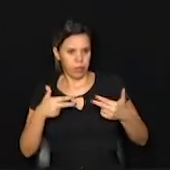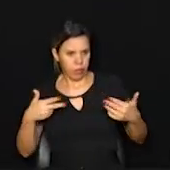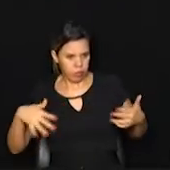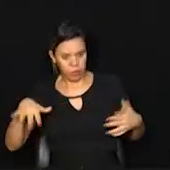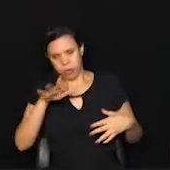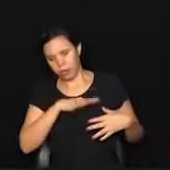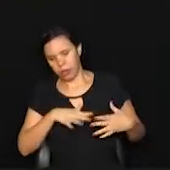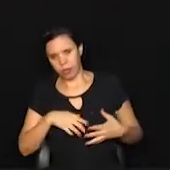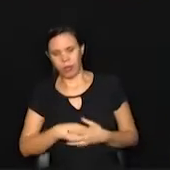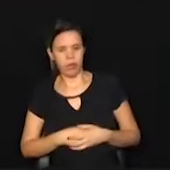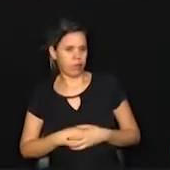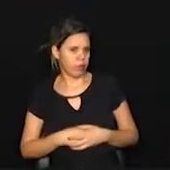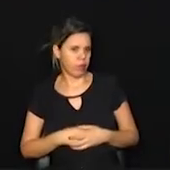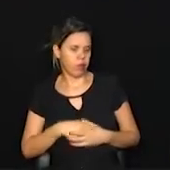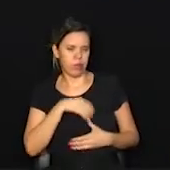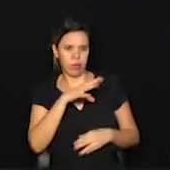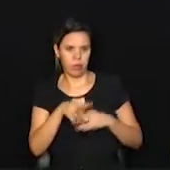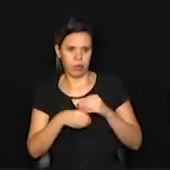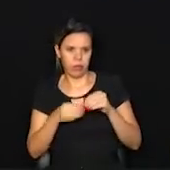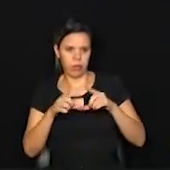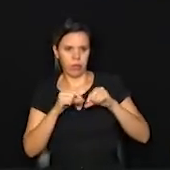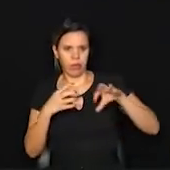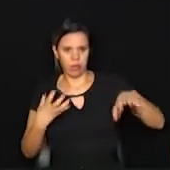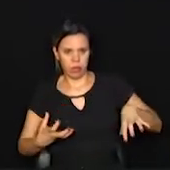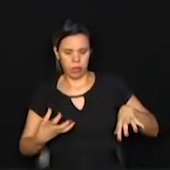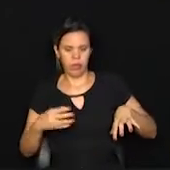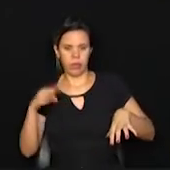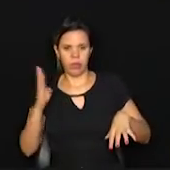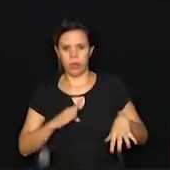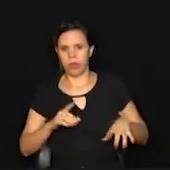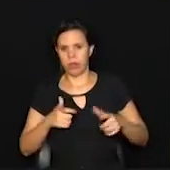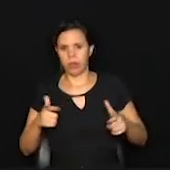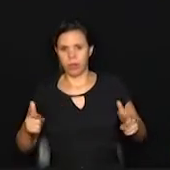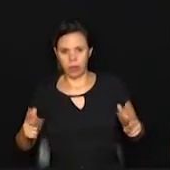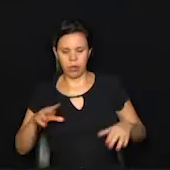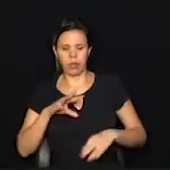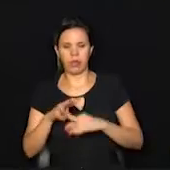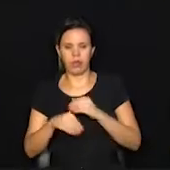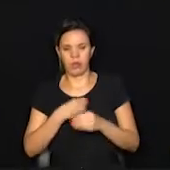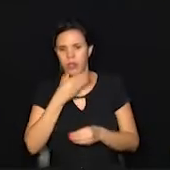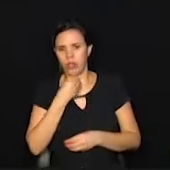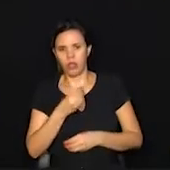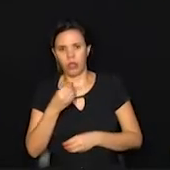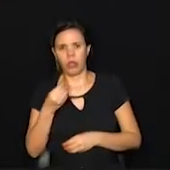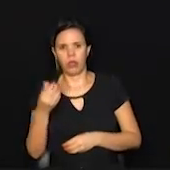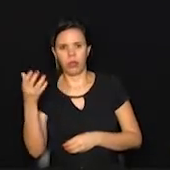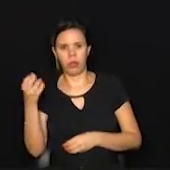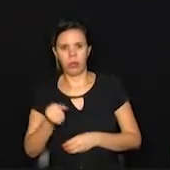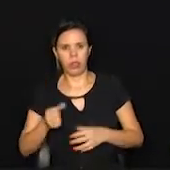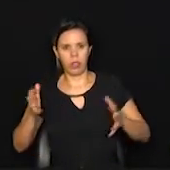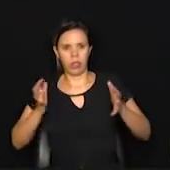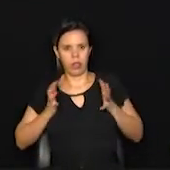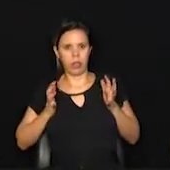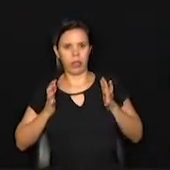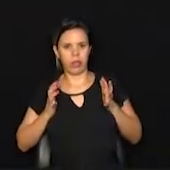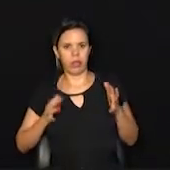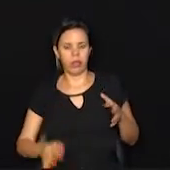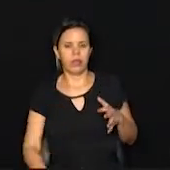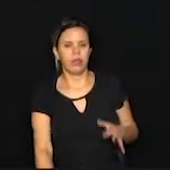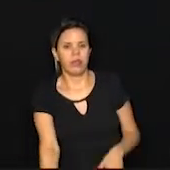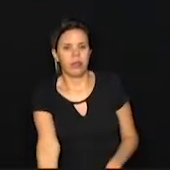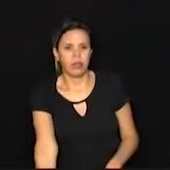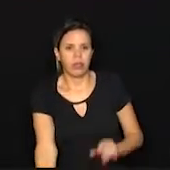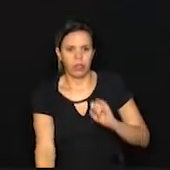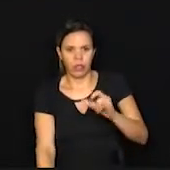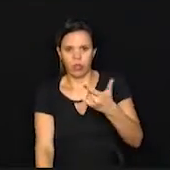da composição do congresso nacional que é majoritariamente composto por homens brancos ricos deu certo a gente